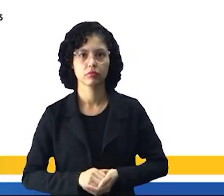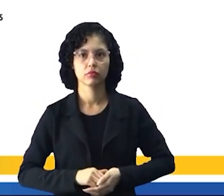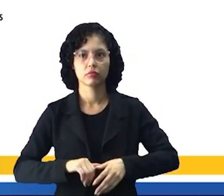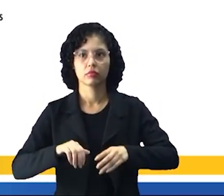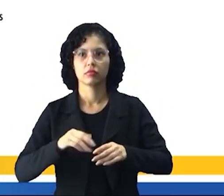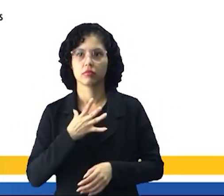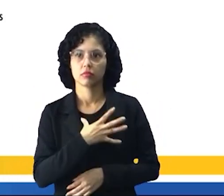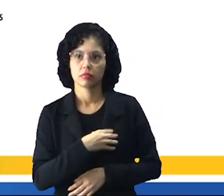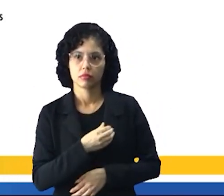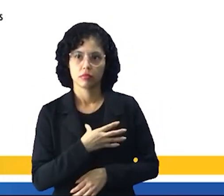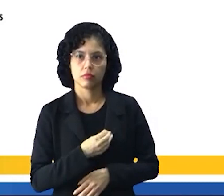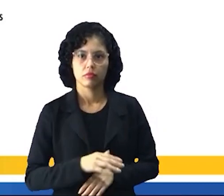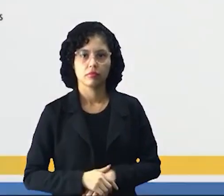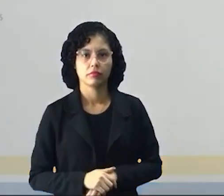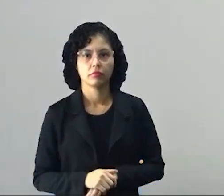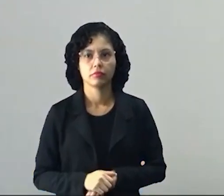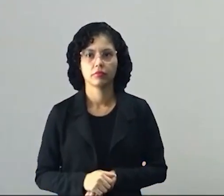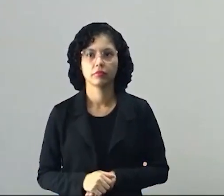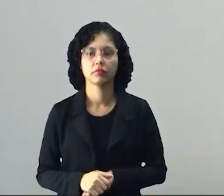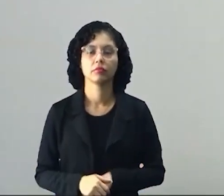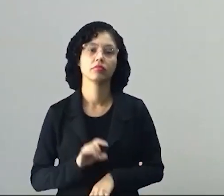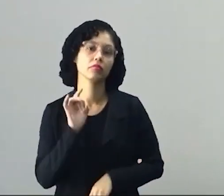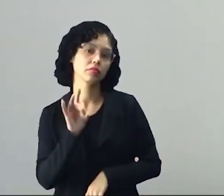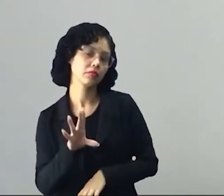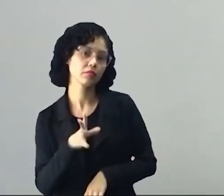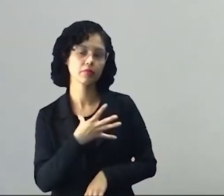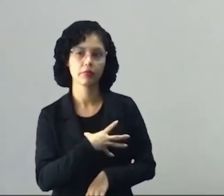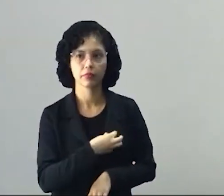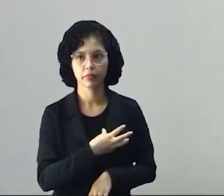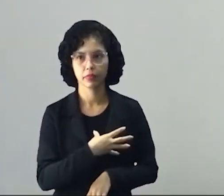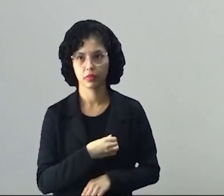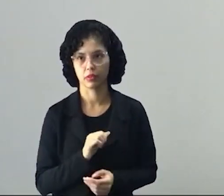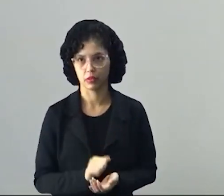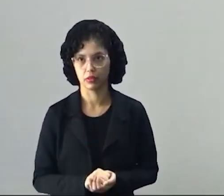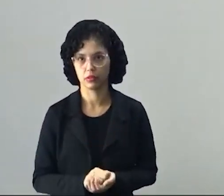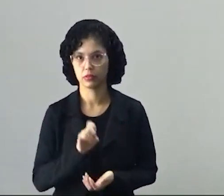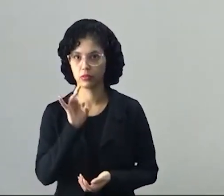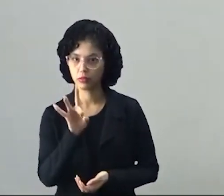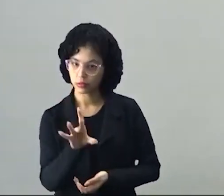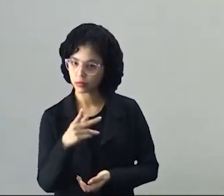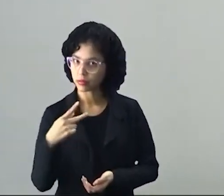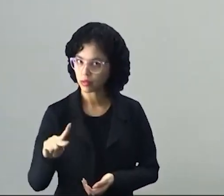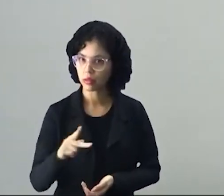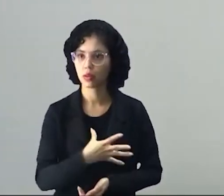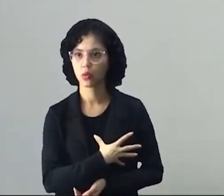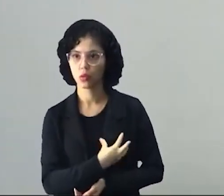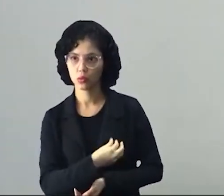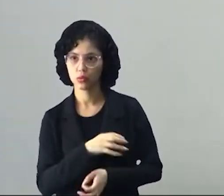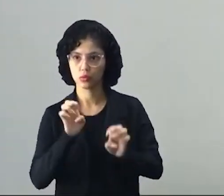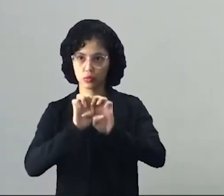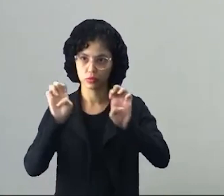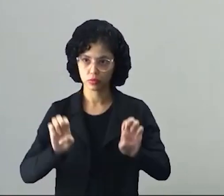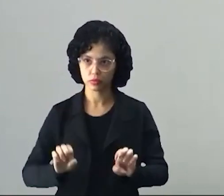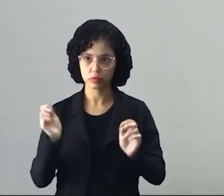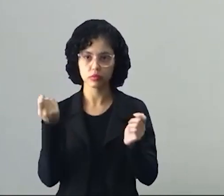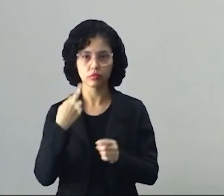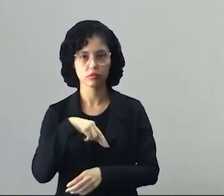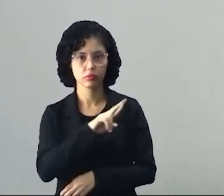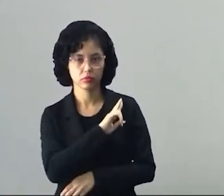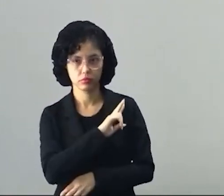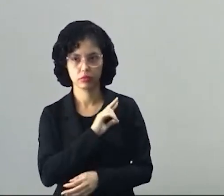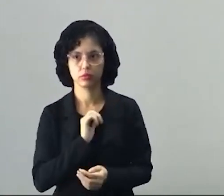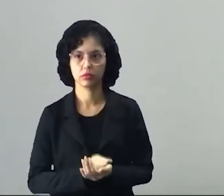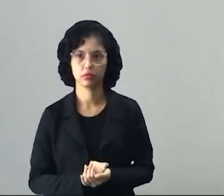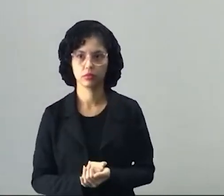os mamíferos, tá? Lembrando que apenas os mamíferos vão ter glândulas mamárias, que são as estruturas